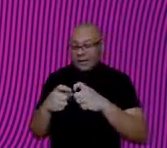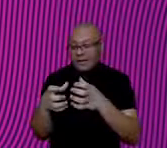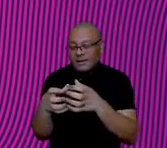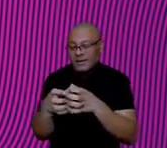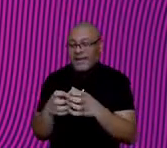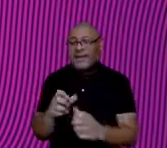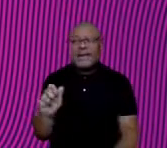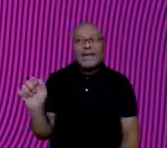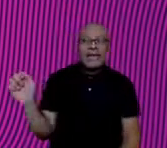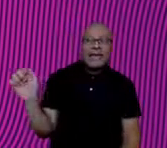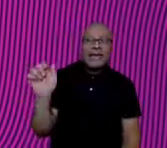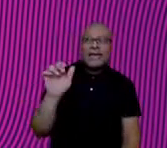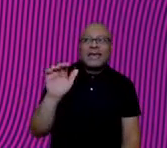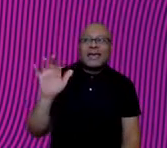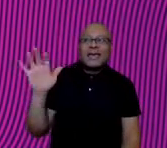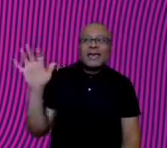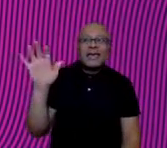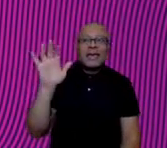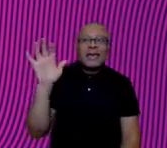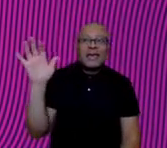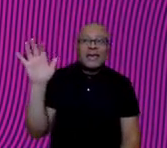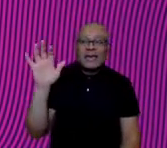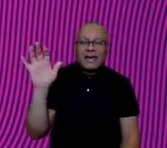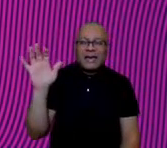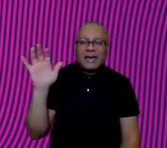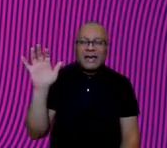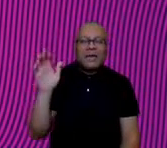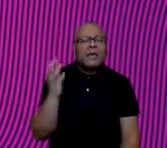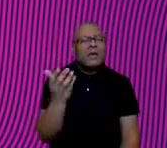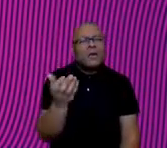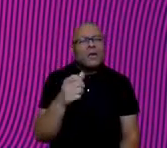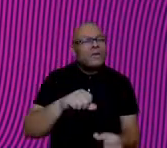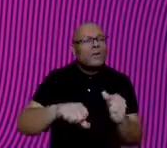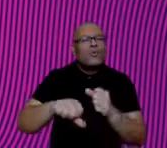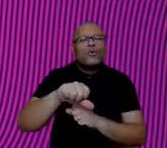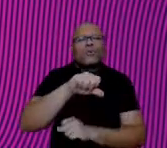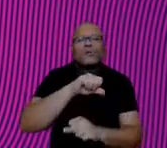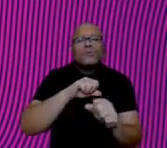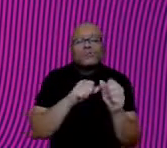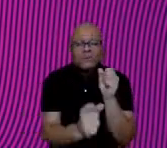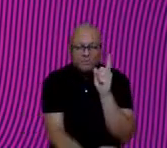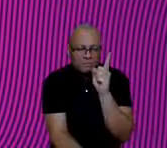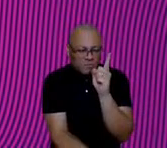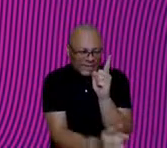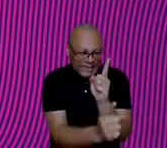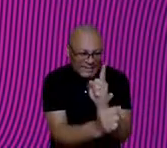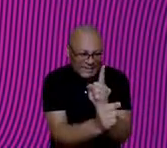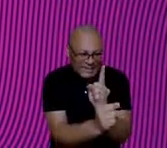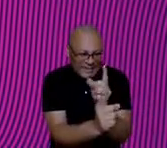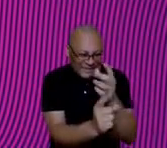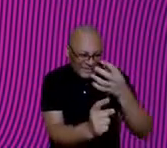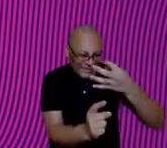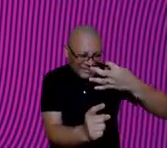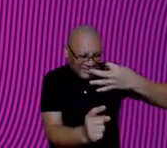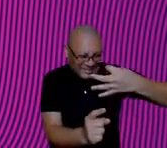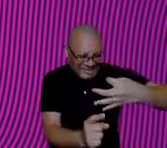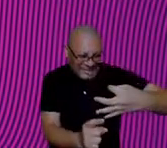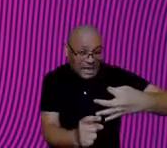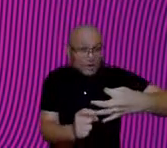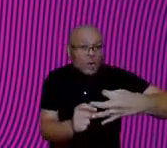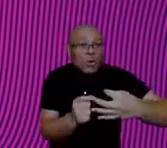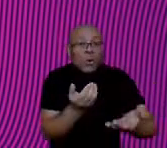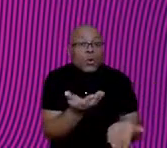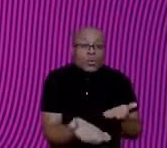nesse sentido, a gente caminhar para uma medicina de precisão, e aí eu junto um pouco com a questão que o Rubens colocou, né,